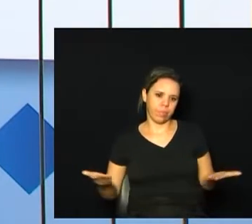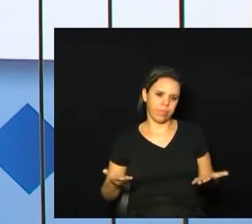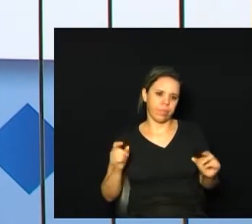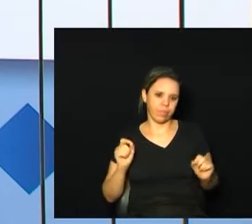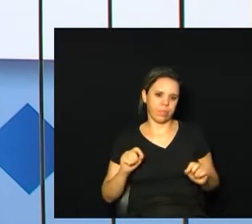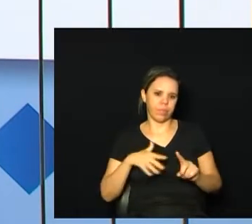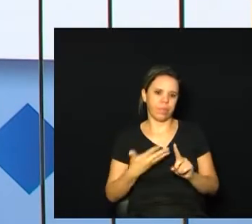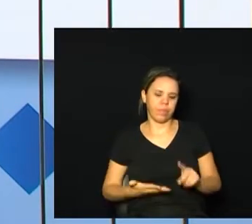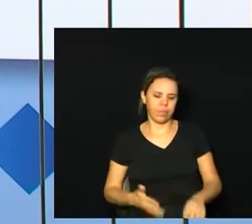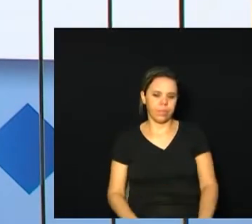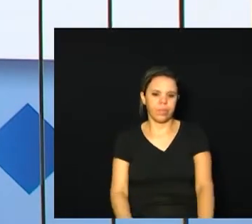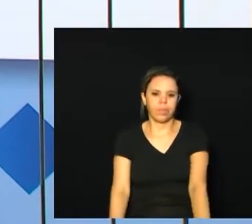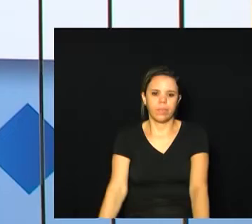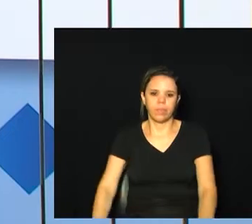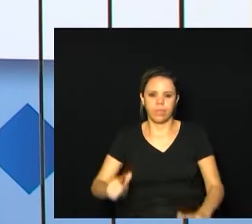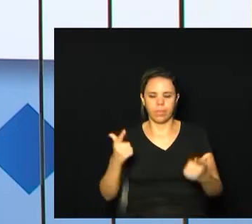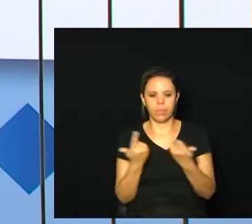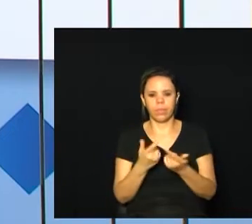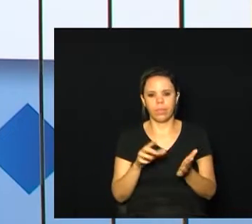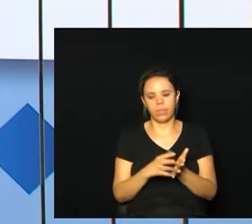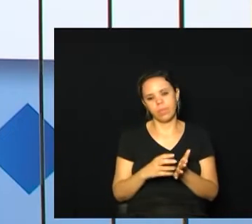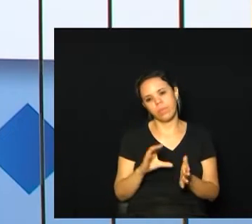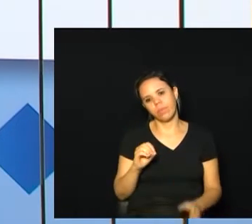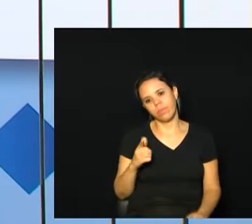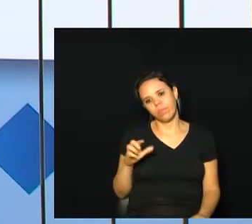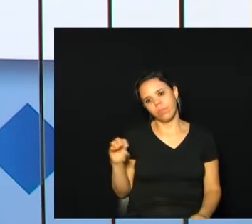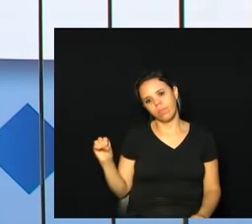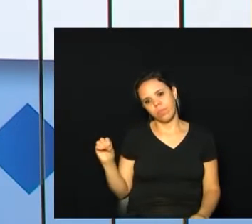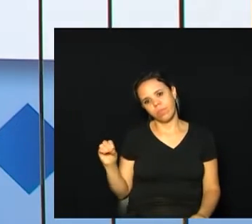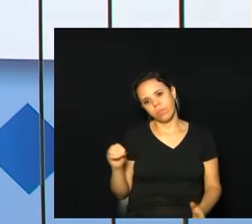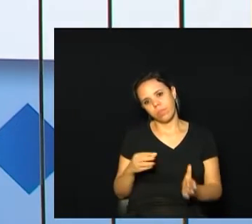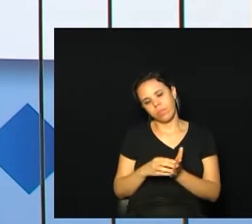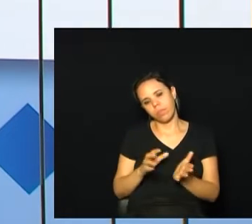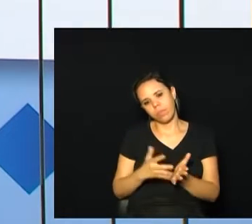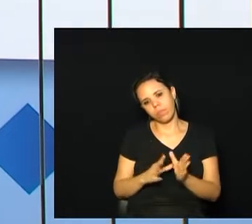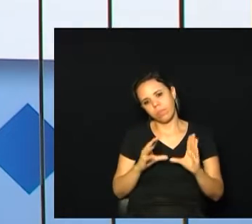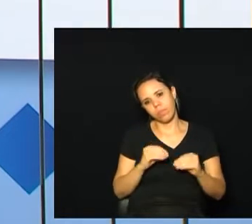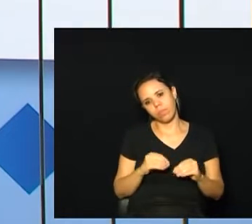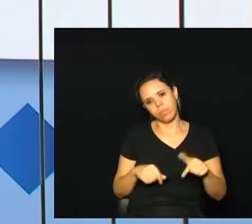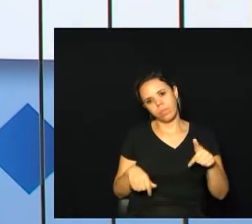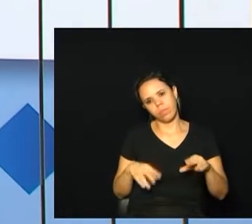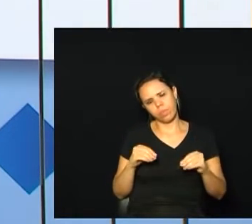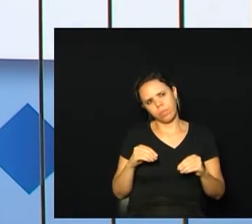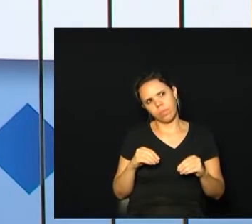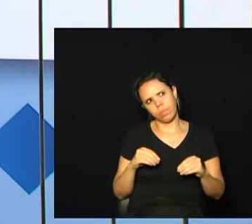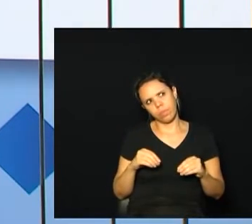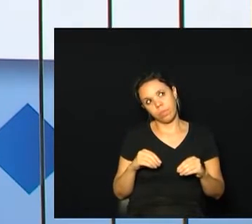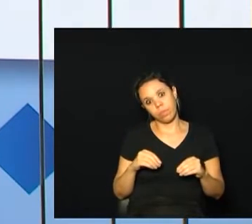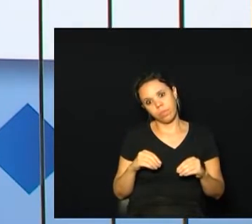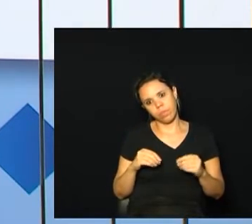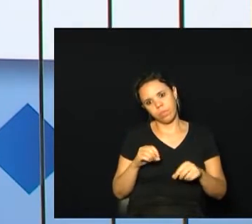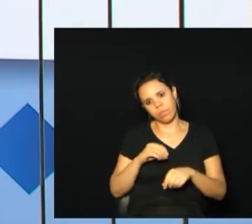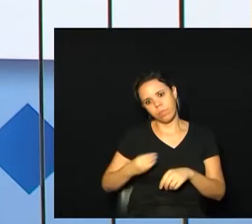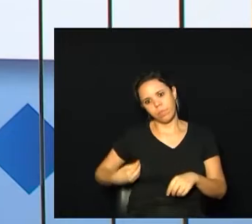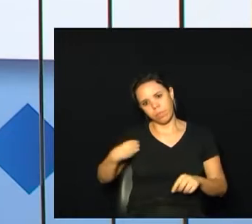serão os homenageados? O Grupo Contágio e o Grupo Pagode dos Escuros a partir das 7 horas da noite, com